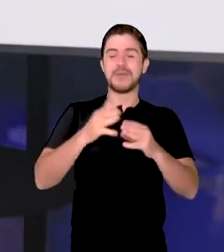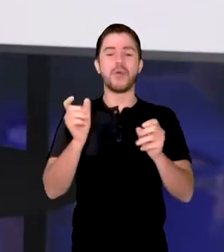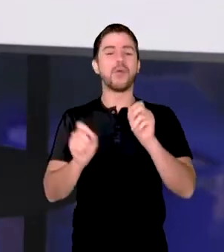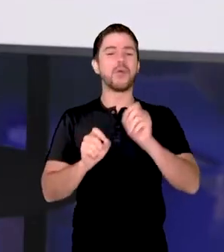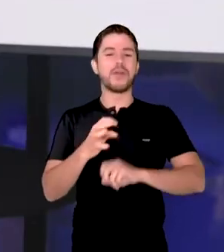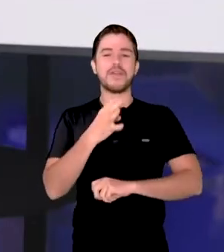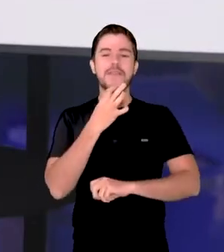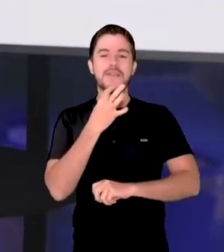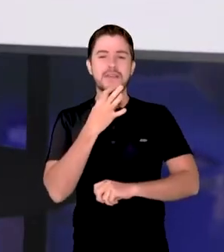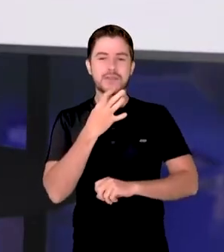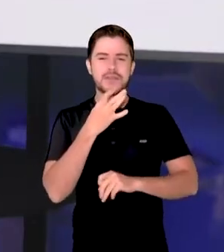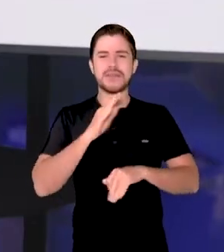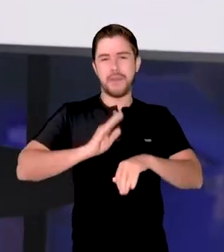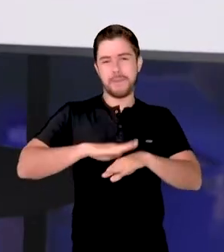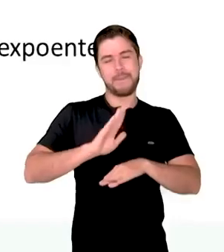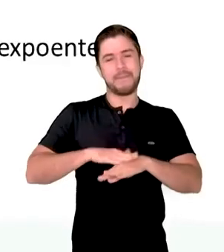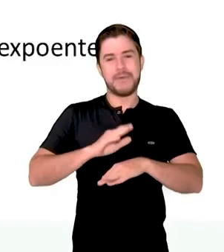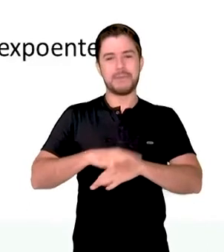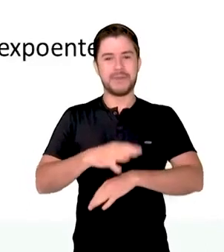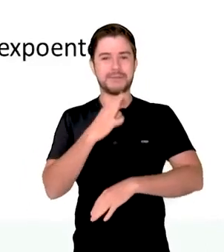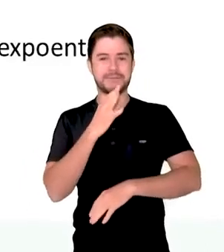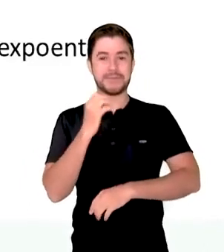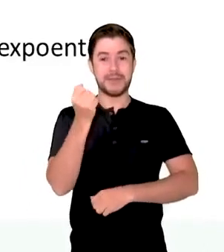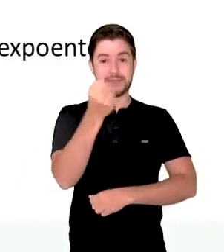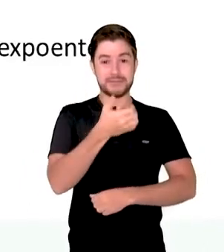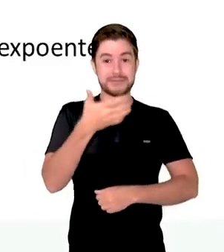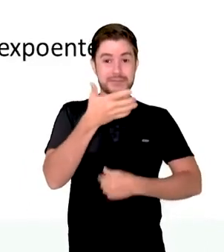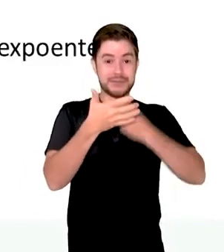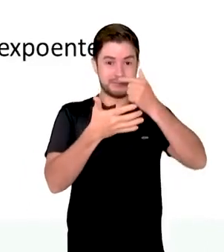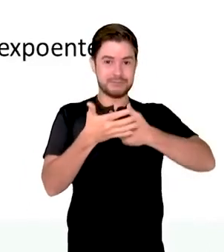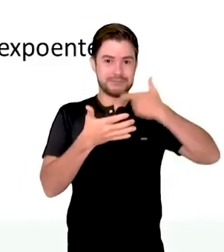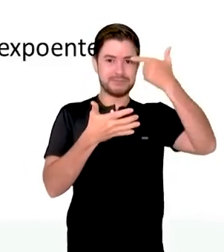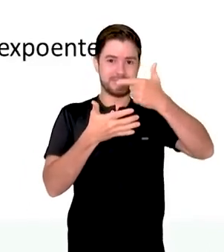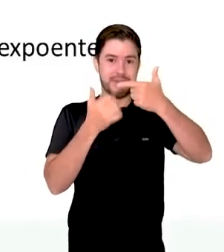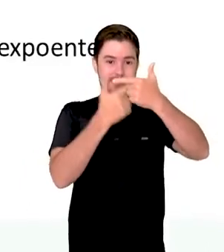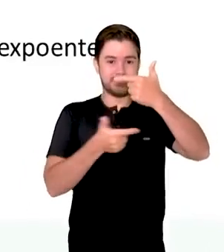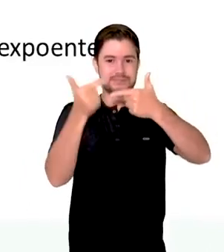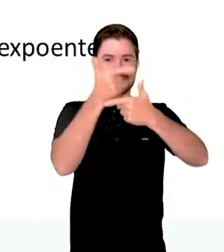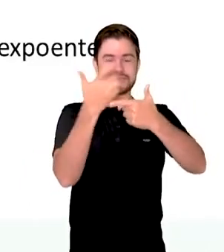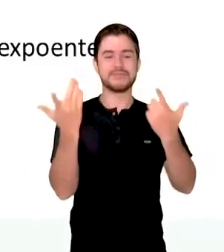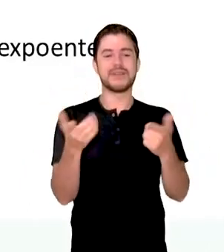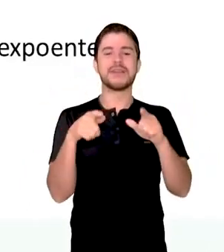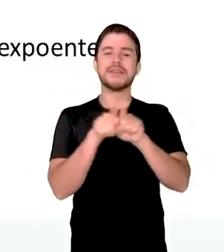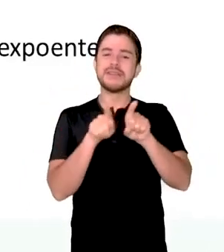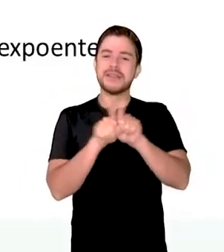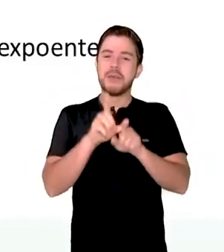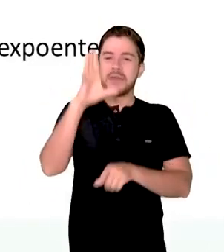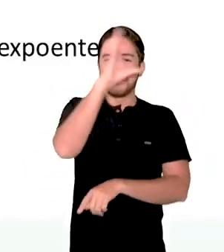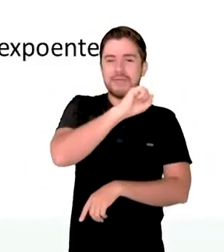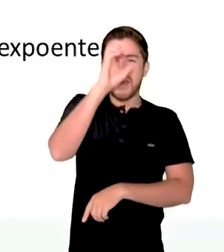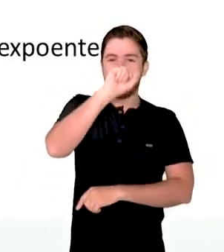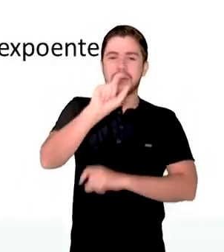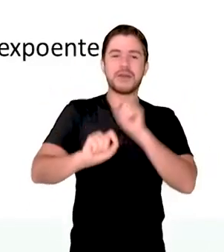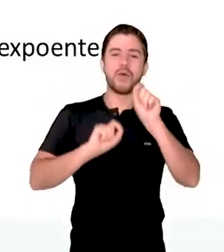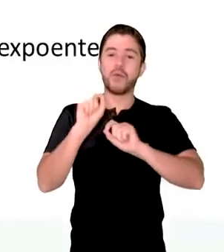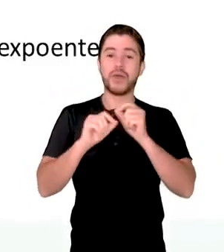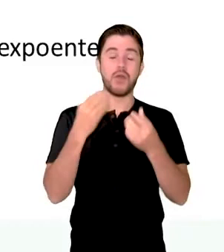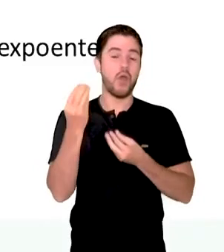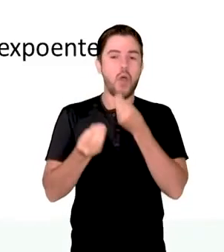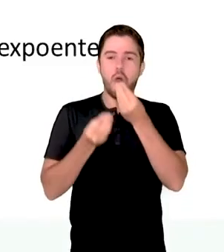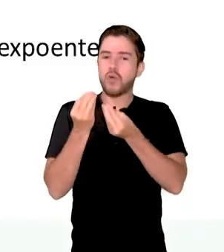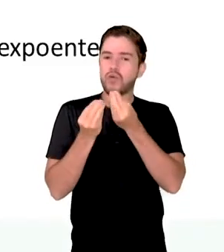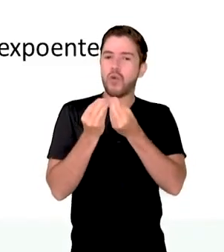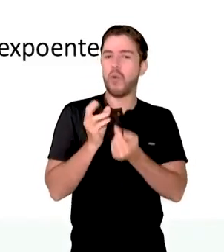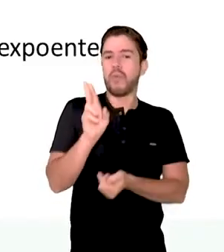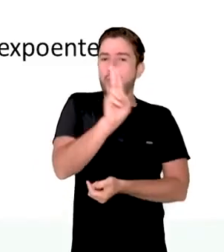hoje a gente vai conhecer um bocado mais sobre as potências de expoente fracionário fecharam a gente também vai aprender sobre como que a gente